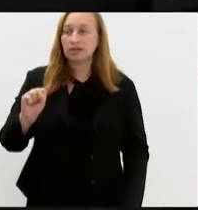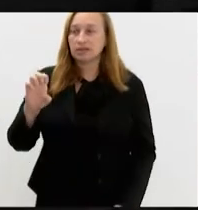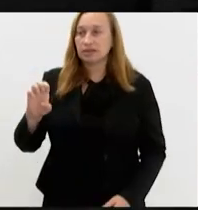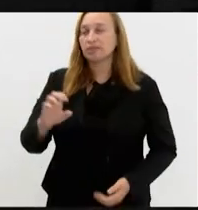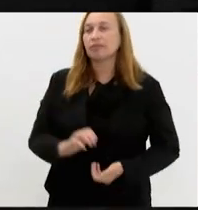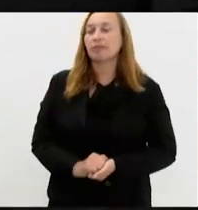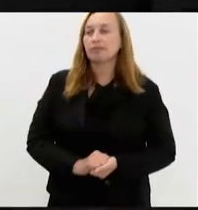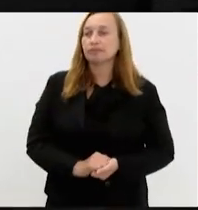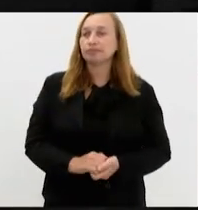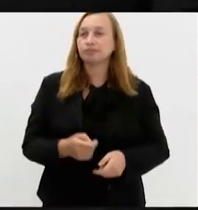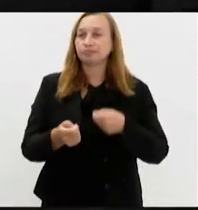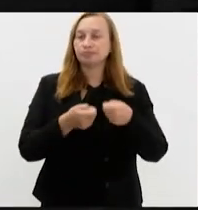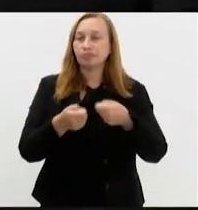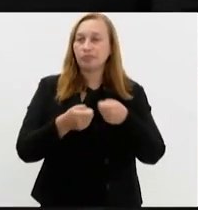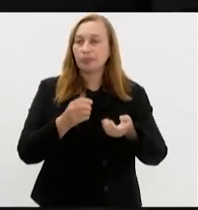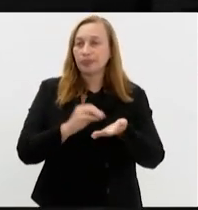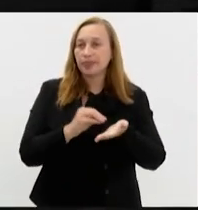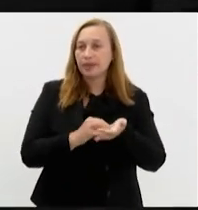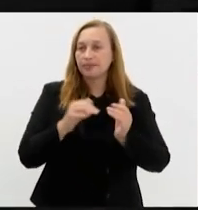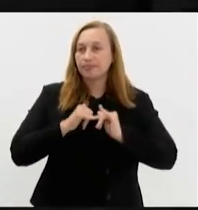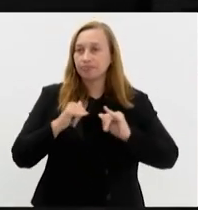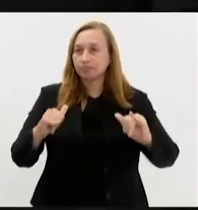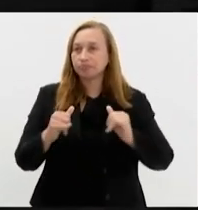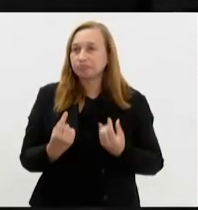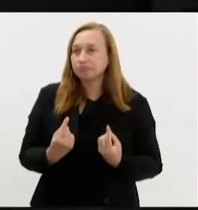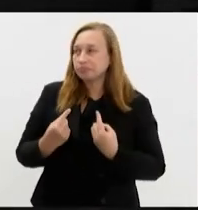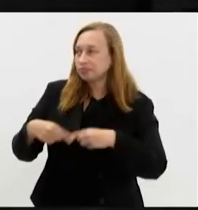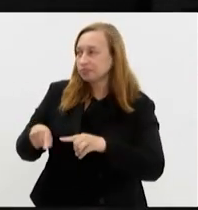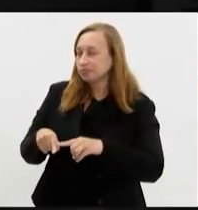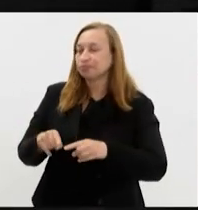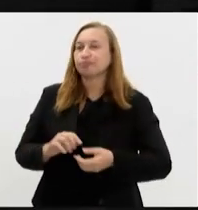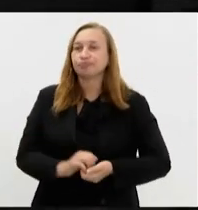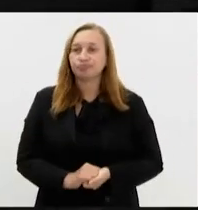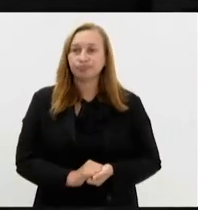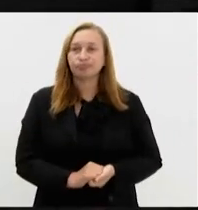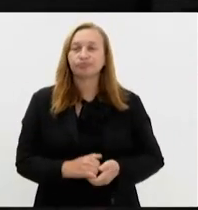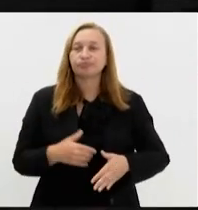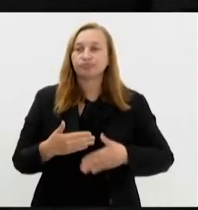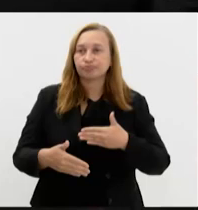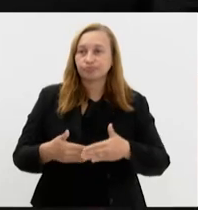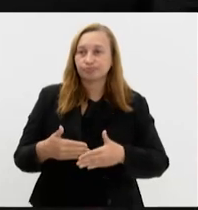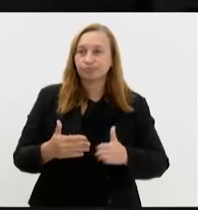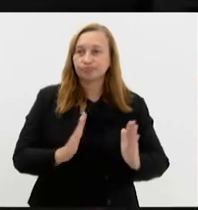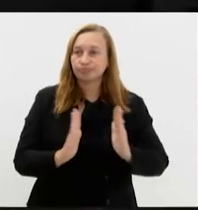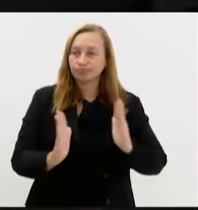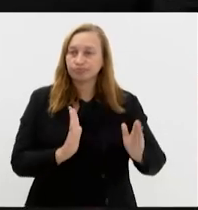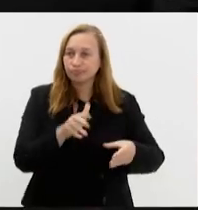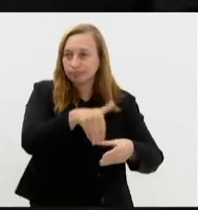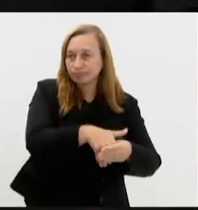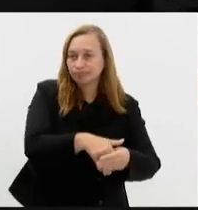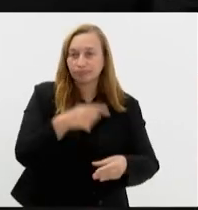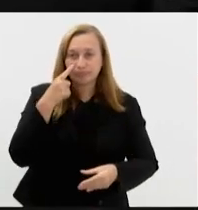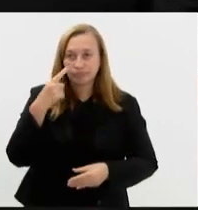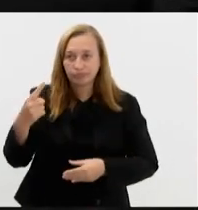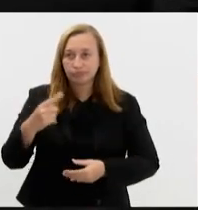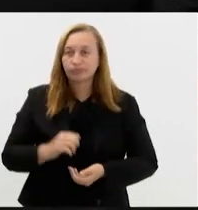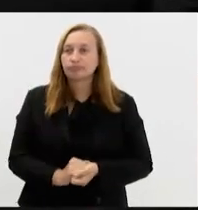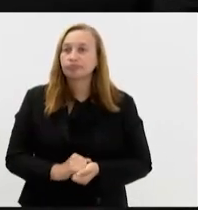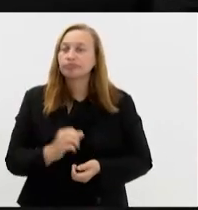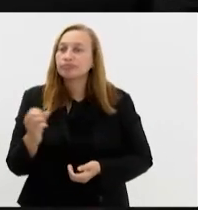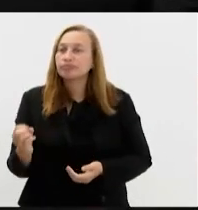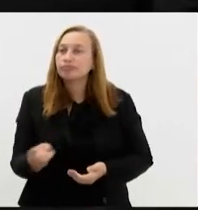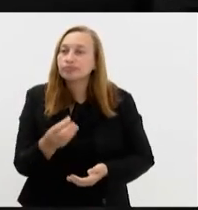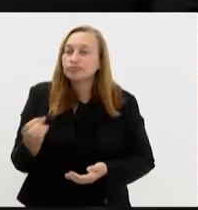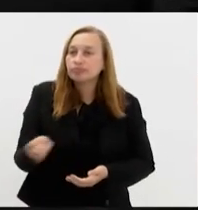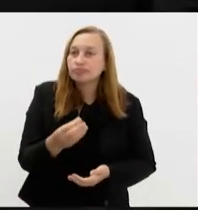efetividade do controle da desinformação contra a integridade do processo eleitoral E se a gente pegar lá as inovações elas